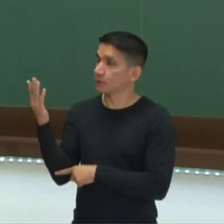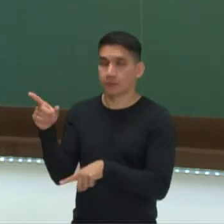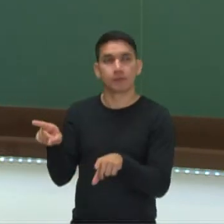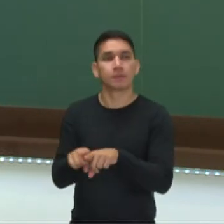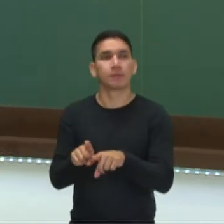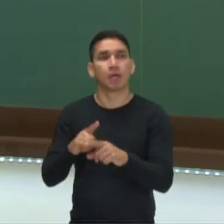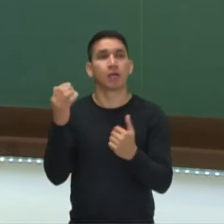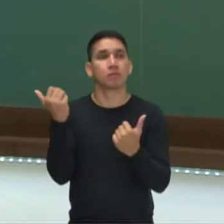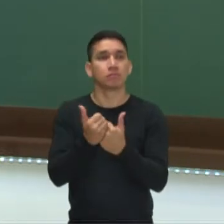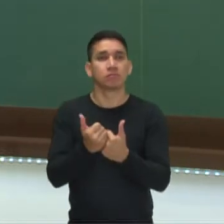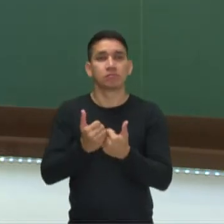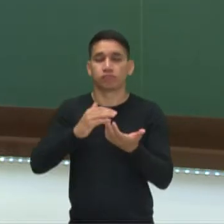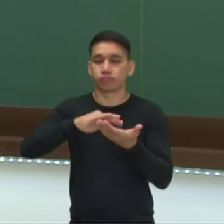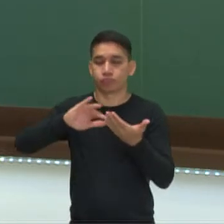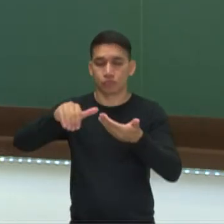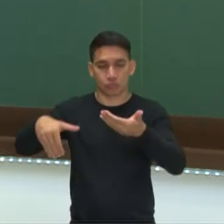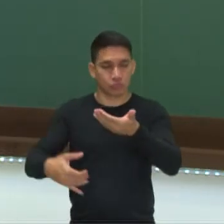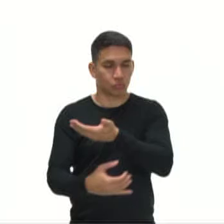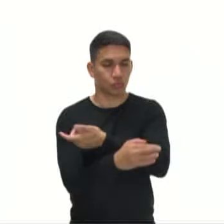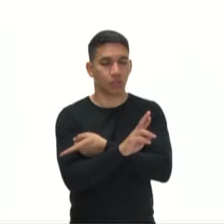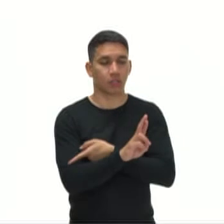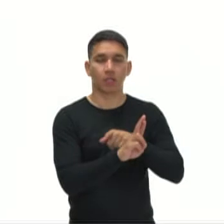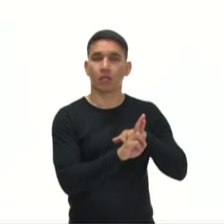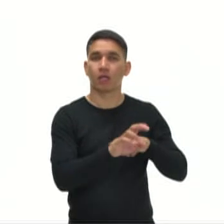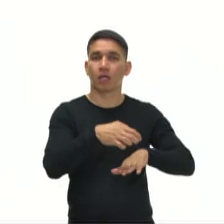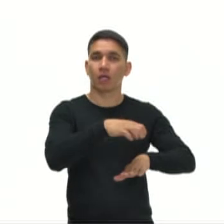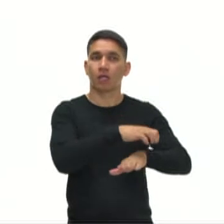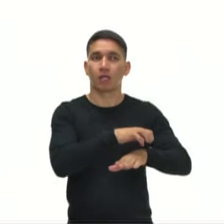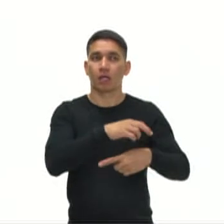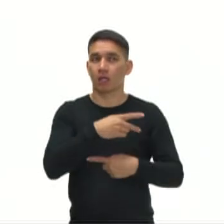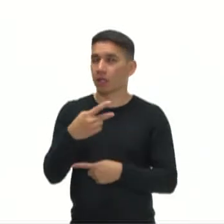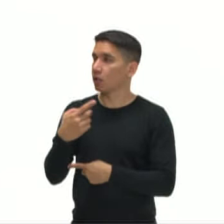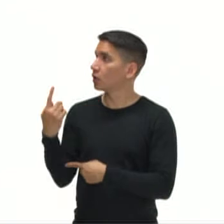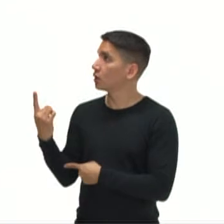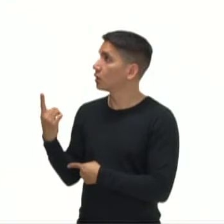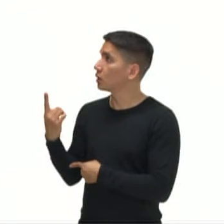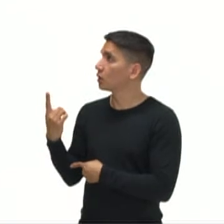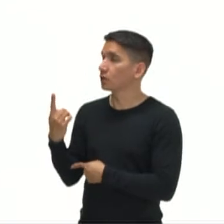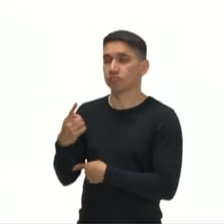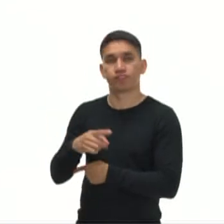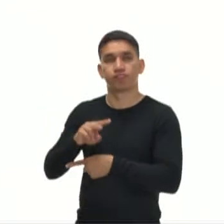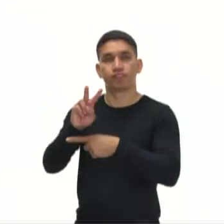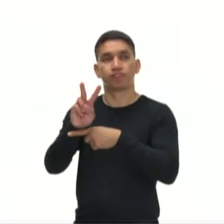tensão e isolo a resistência. Resistência é igual a tensão sobre